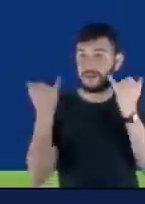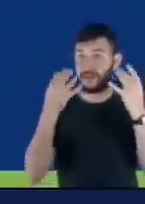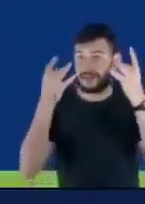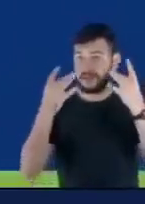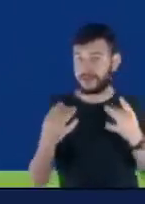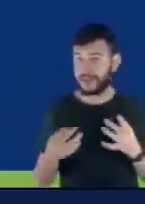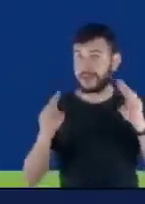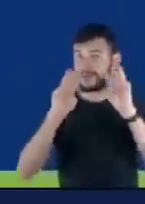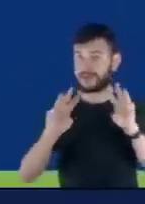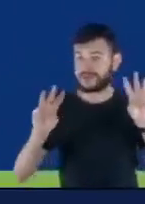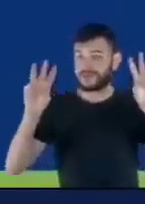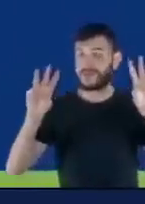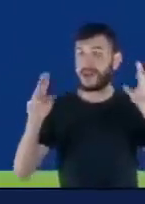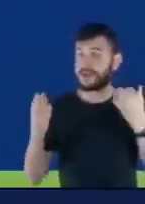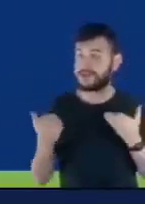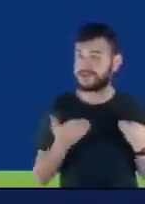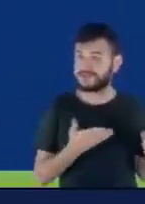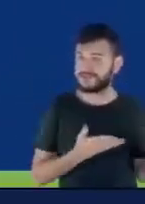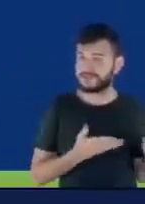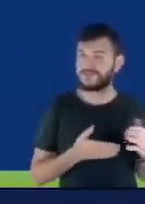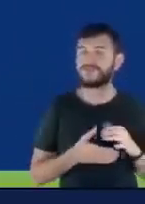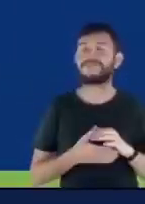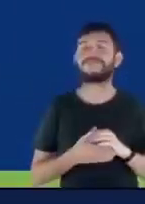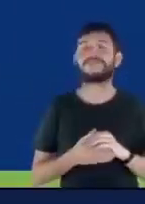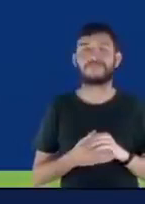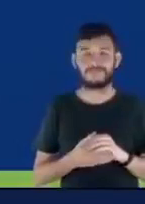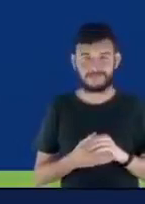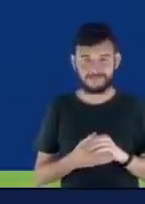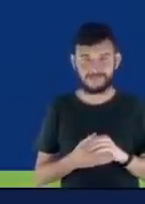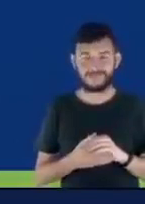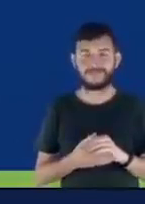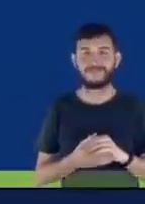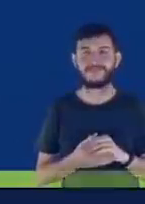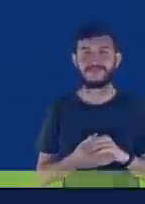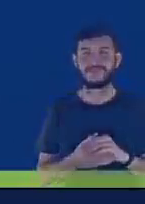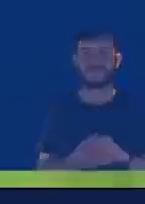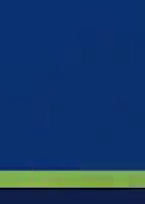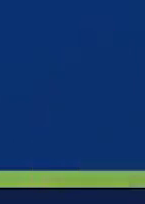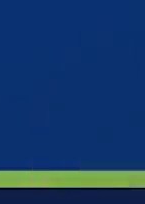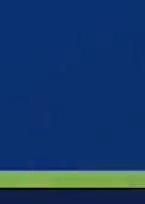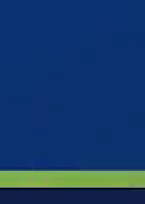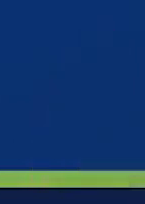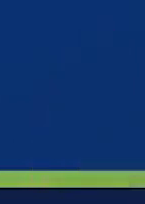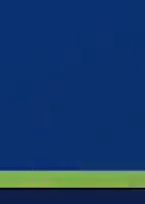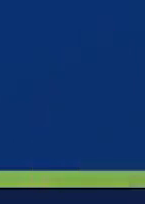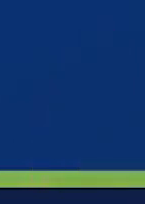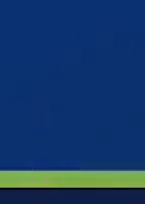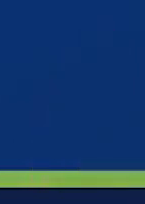acesse o site www.gov.br/cadunico.